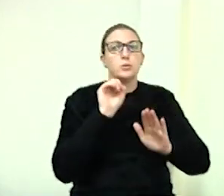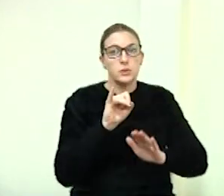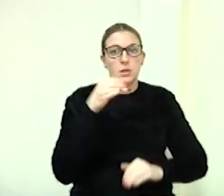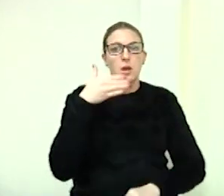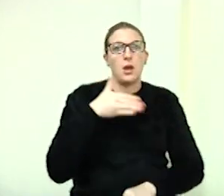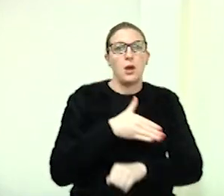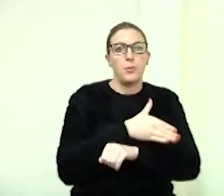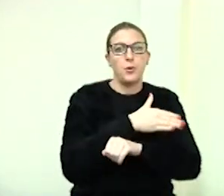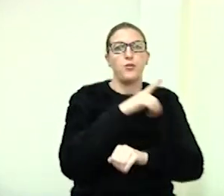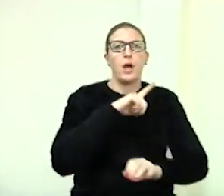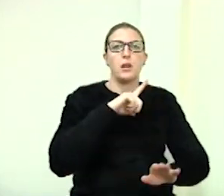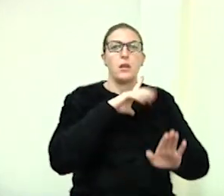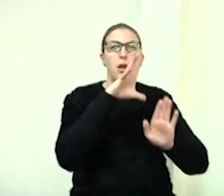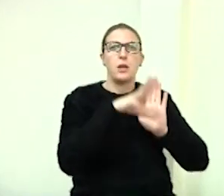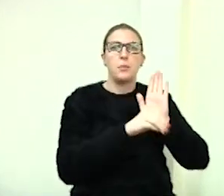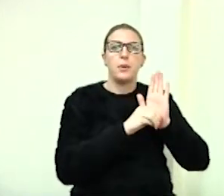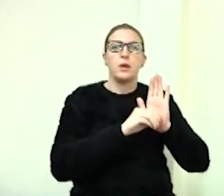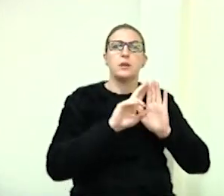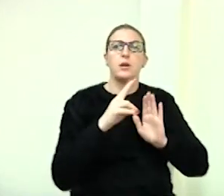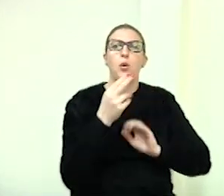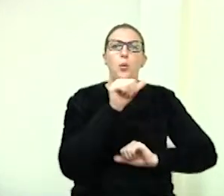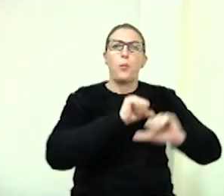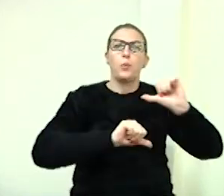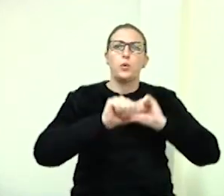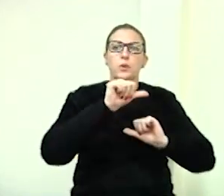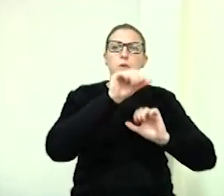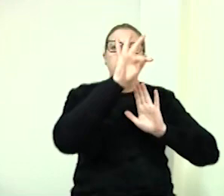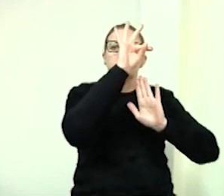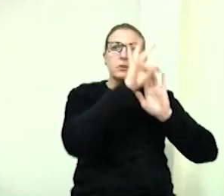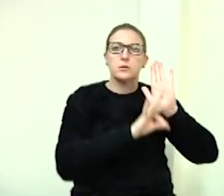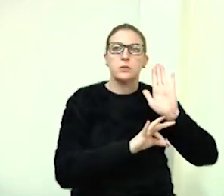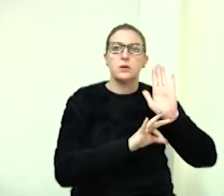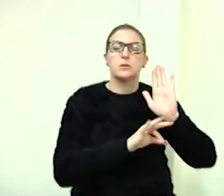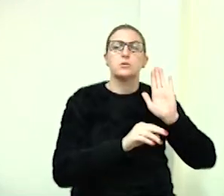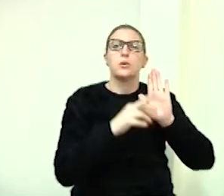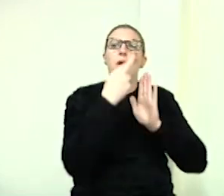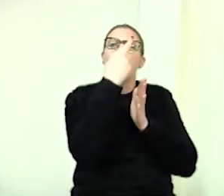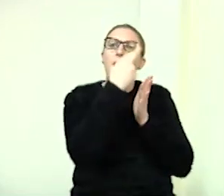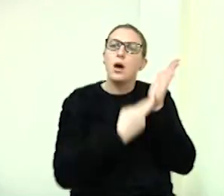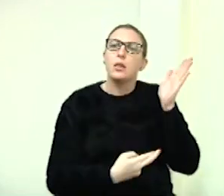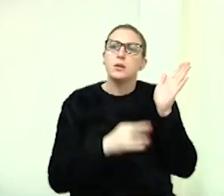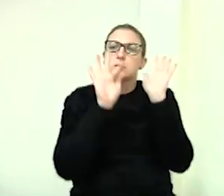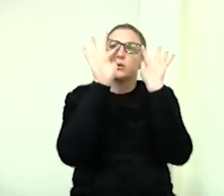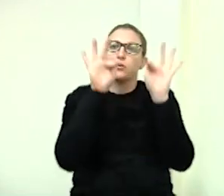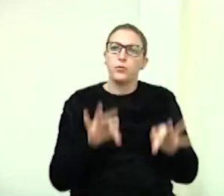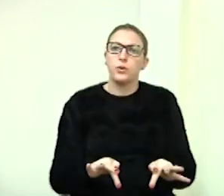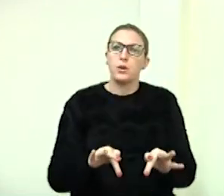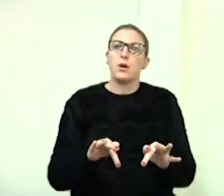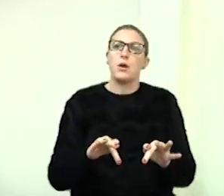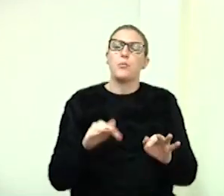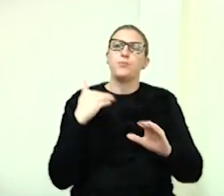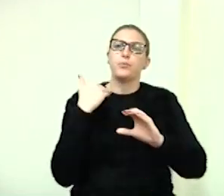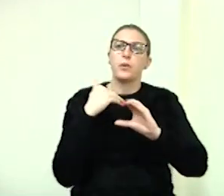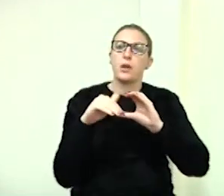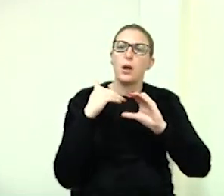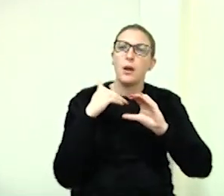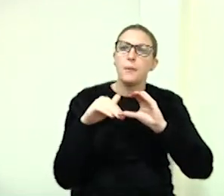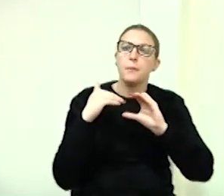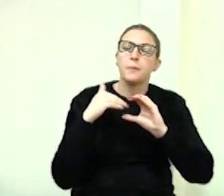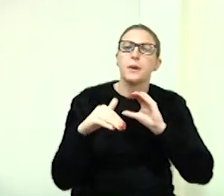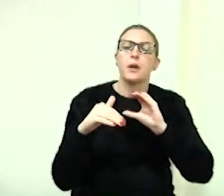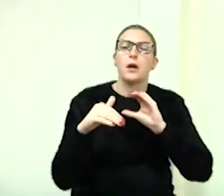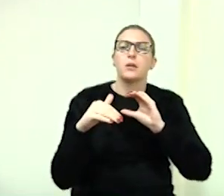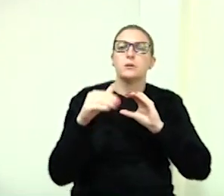emenda ou alteração do texto original, será a redação final encaminhada ao consultor